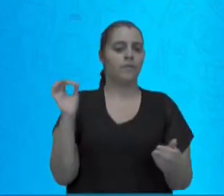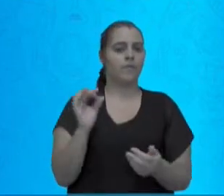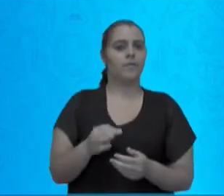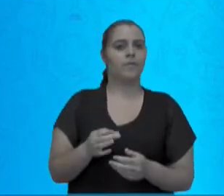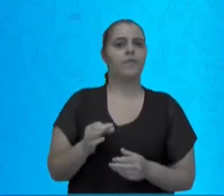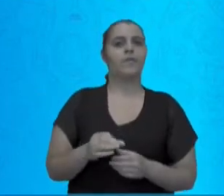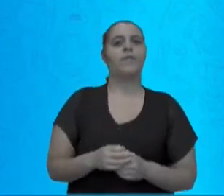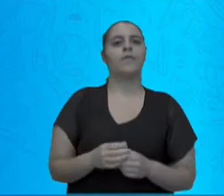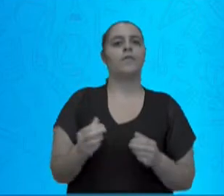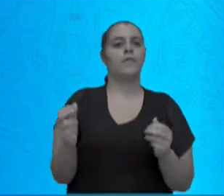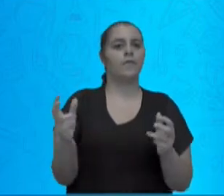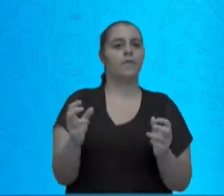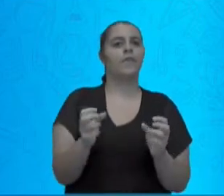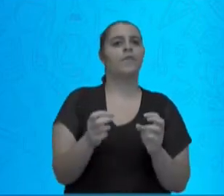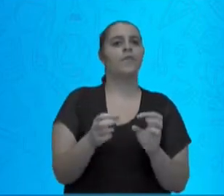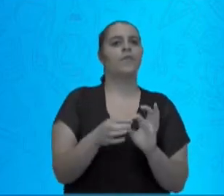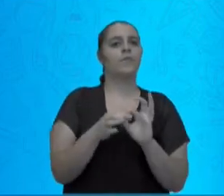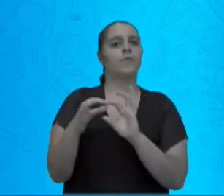devem estar em harmonia.